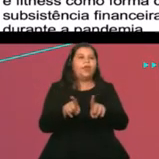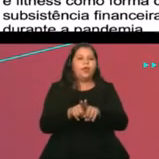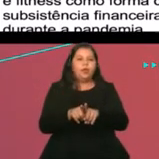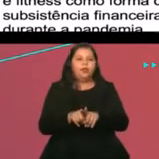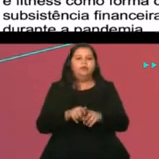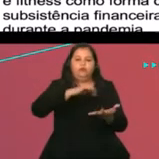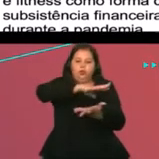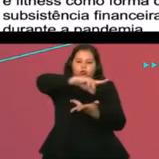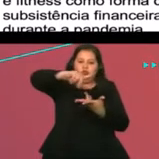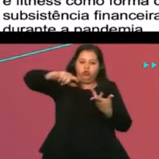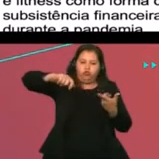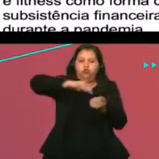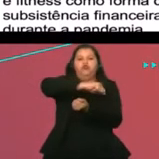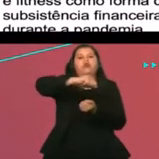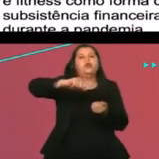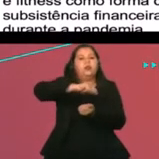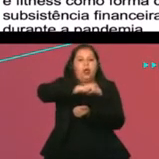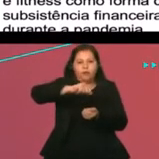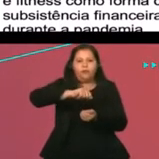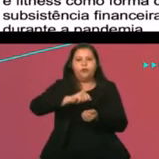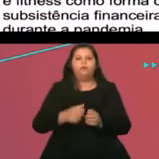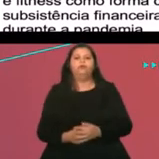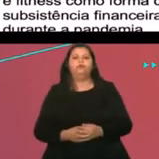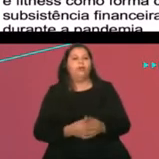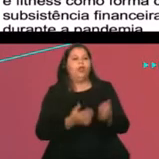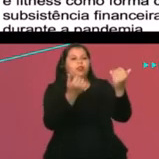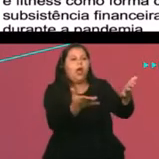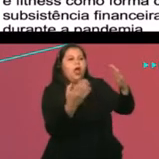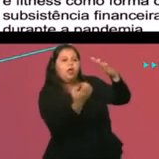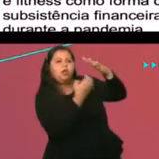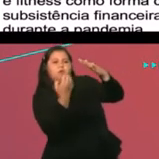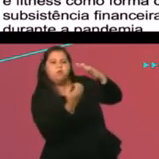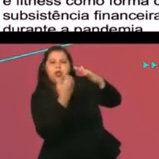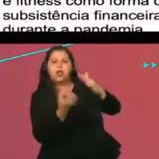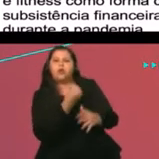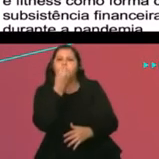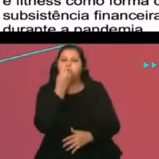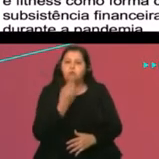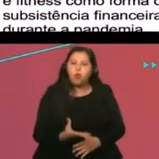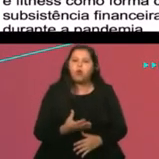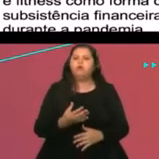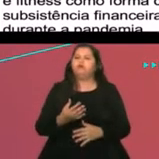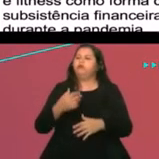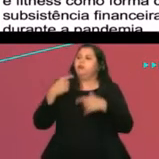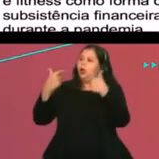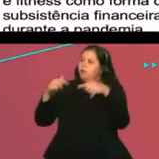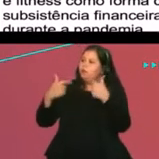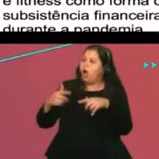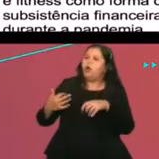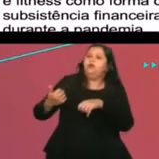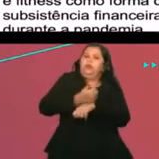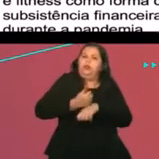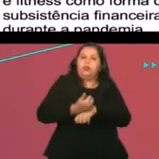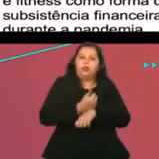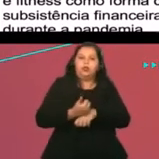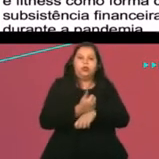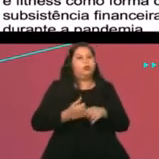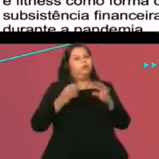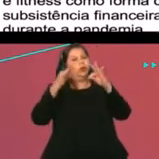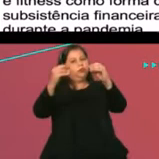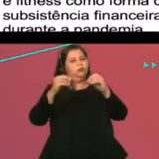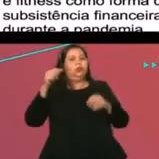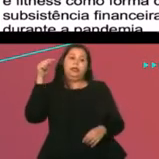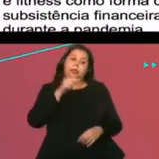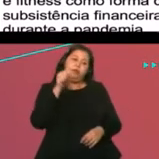e sustentável o emprego primo e produtivo e trabalho decente para todos isso aqui já é uma